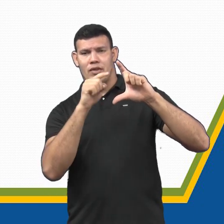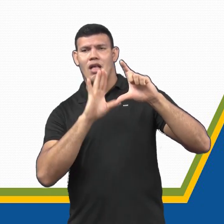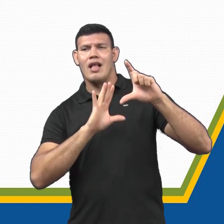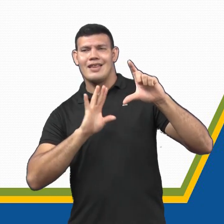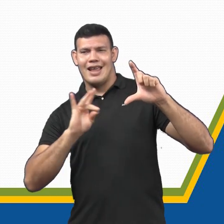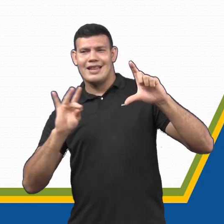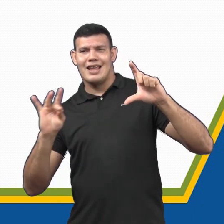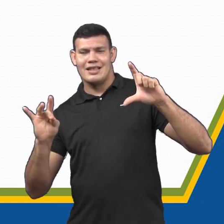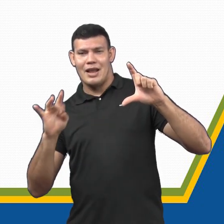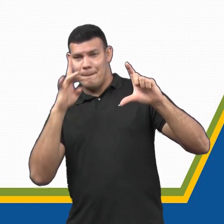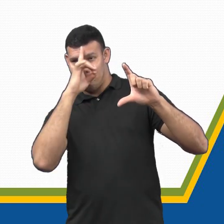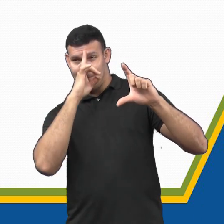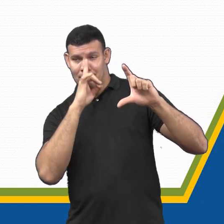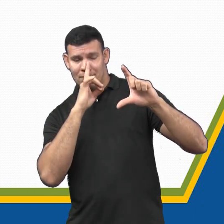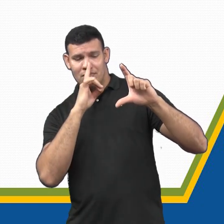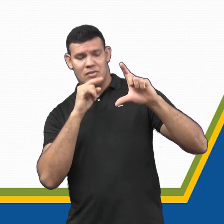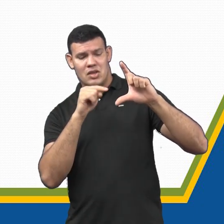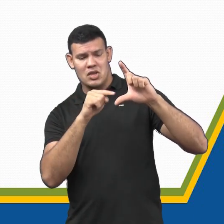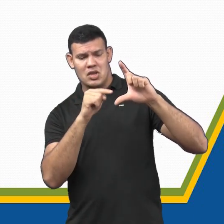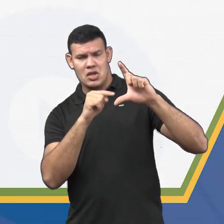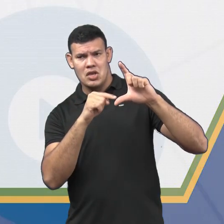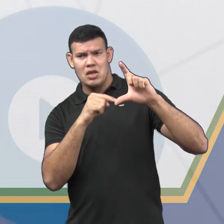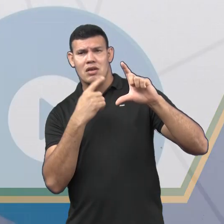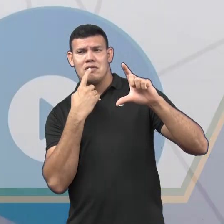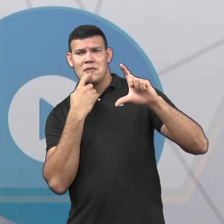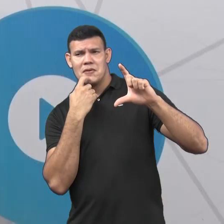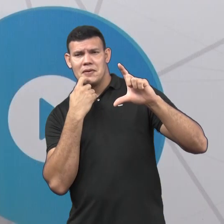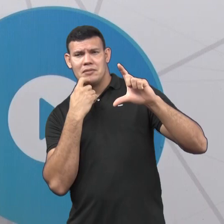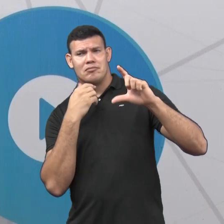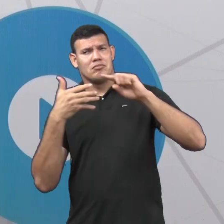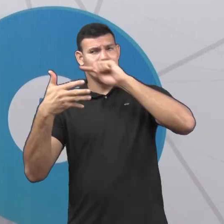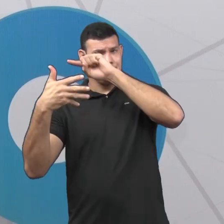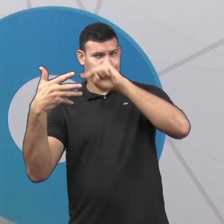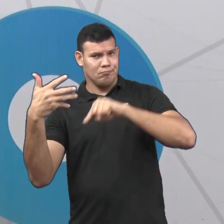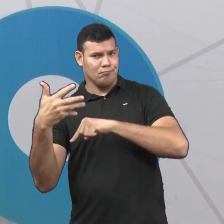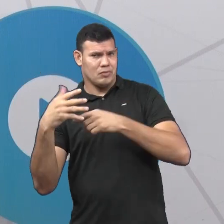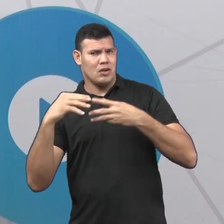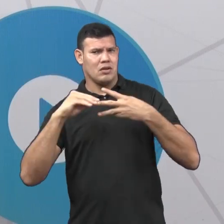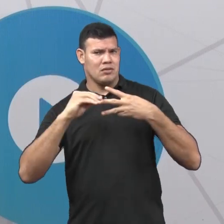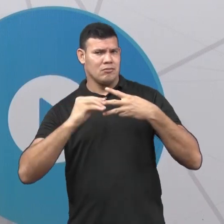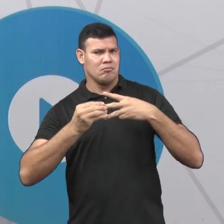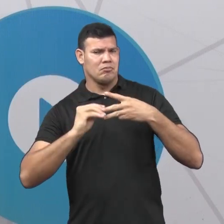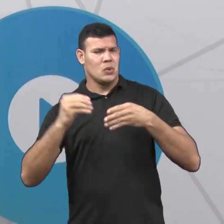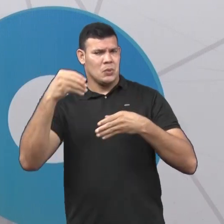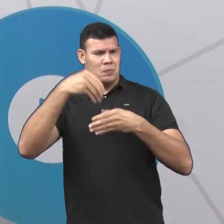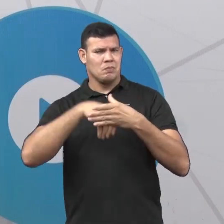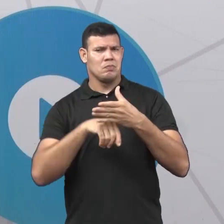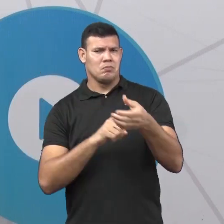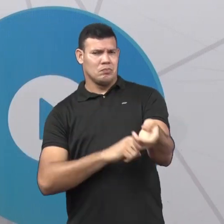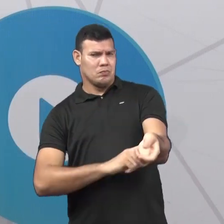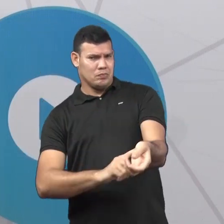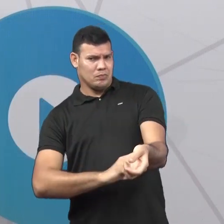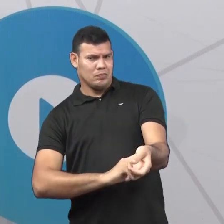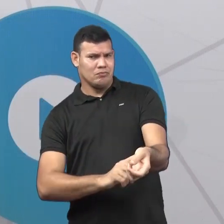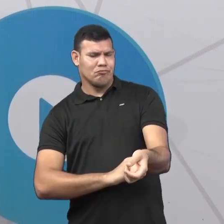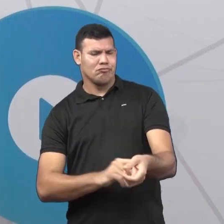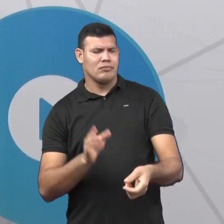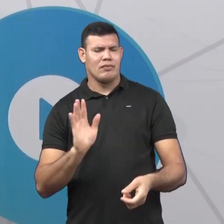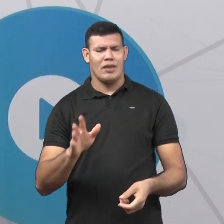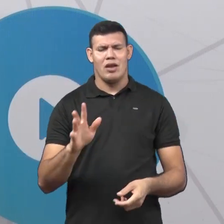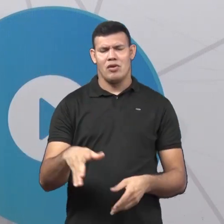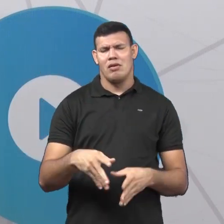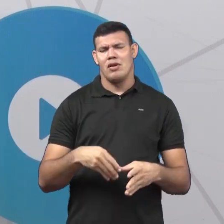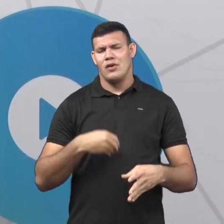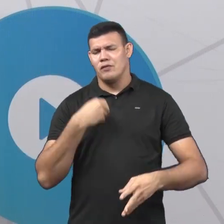avermelhada corresponde a todas as células que estão presentes no sangue. Vocês devem ter ouvido falar bastante durante